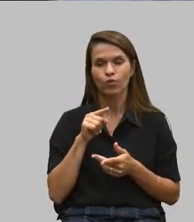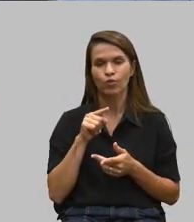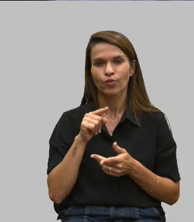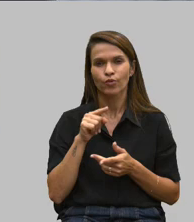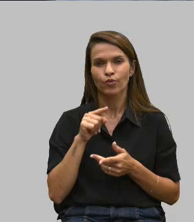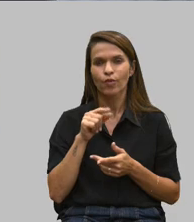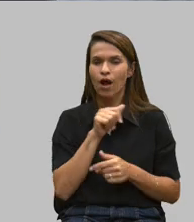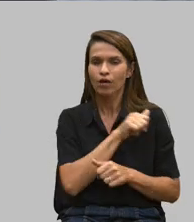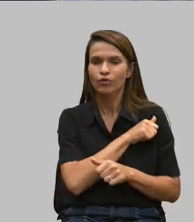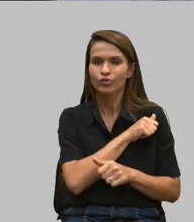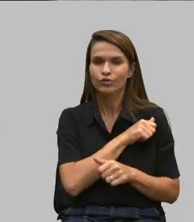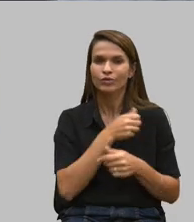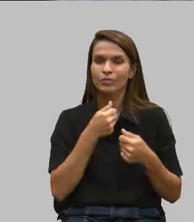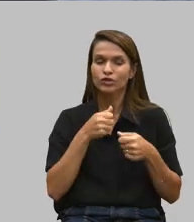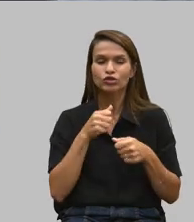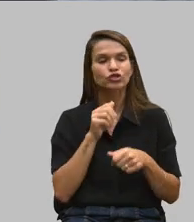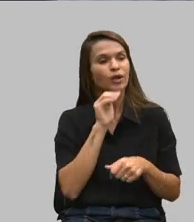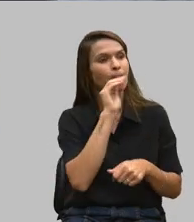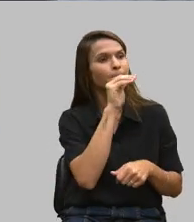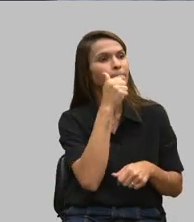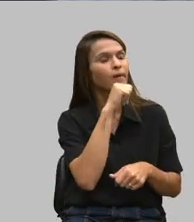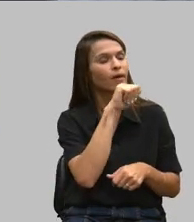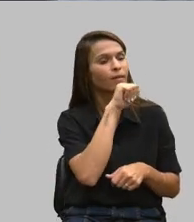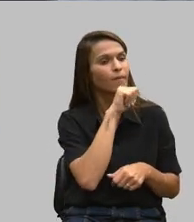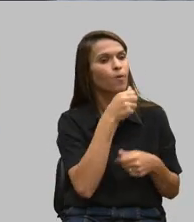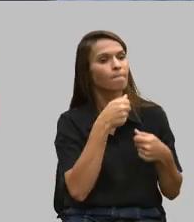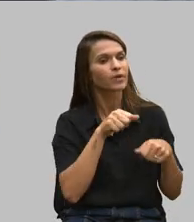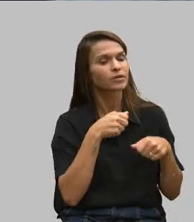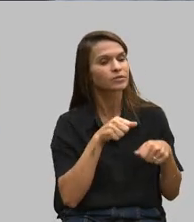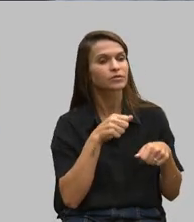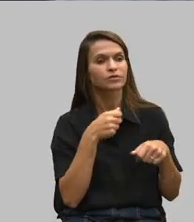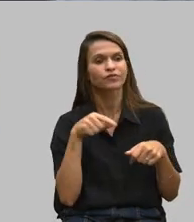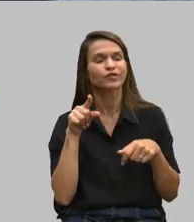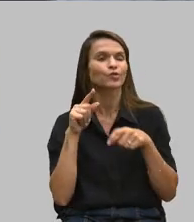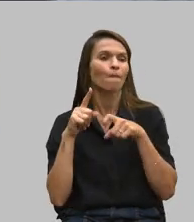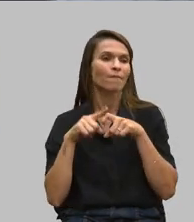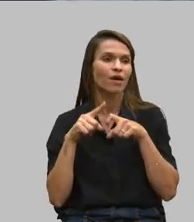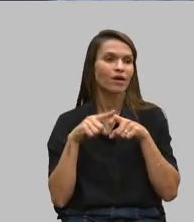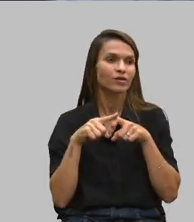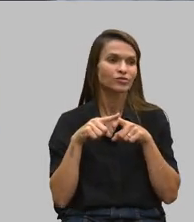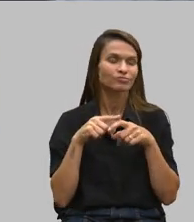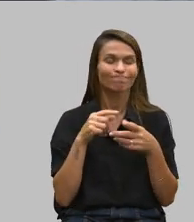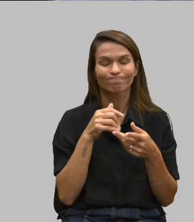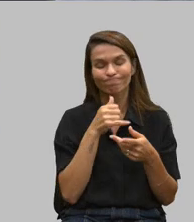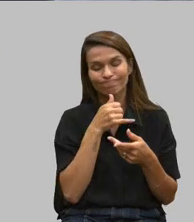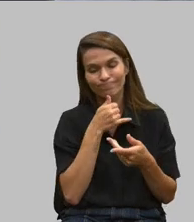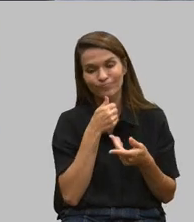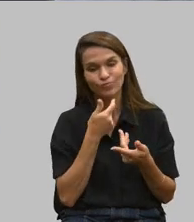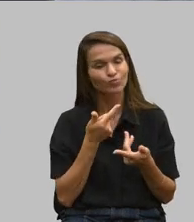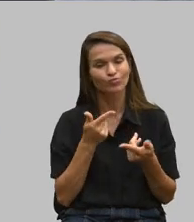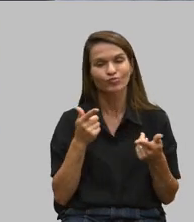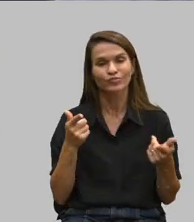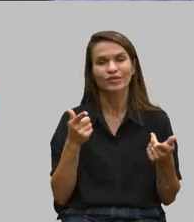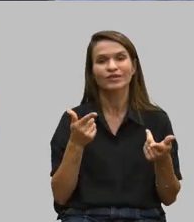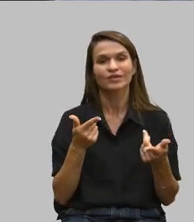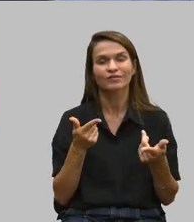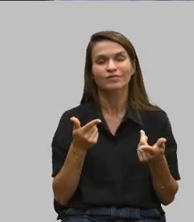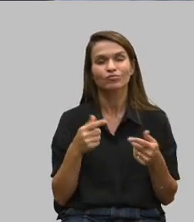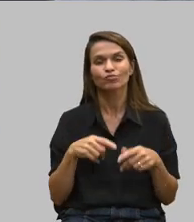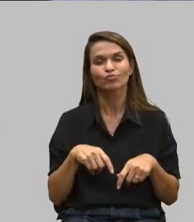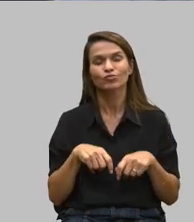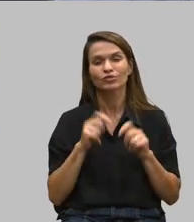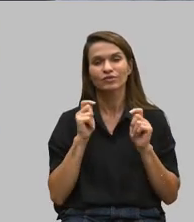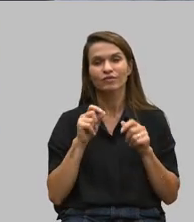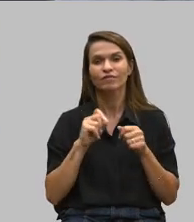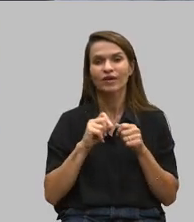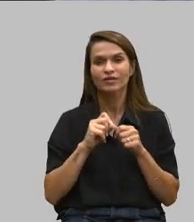precisei chegar até a minha mãe falar que precisava de uma consulta e infelizmente não ter o recurso para fazer o tratamento Só pude fazer isso quando